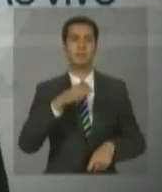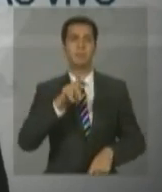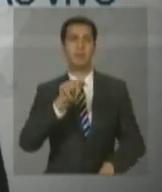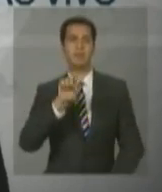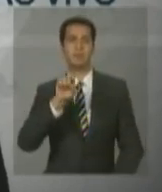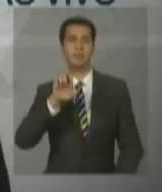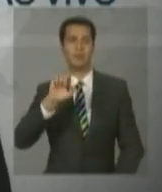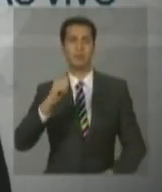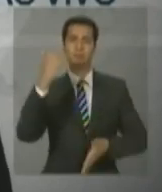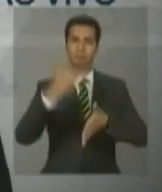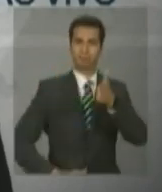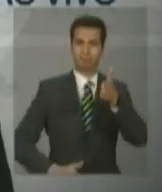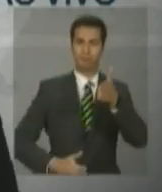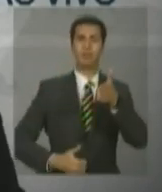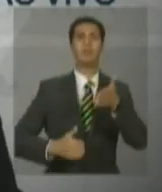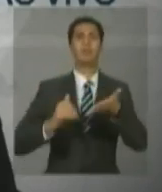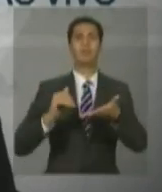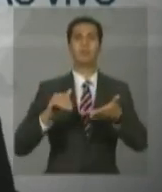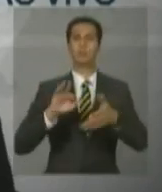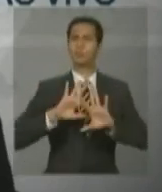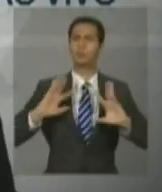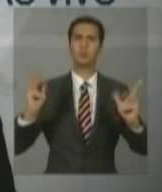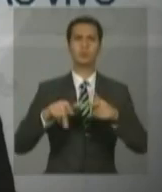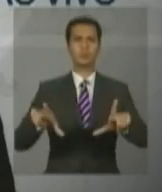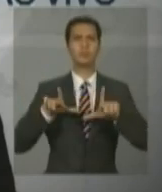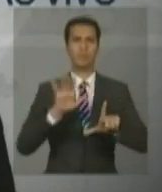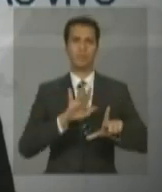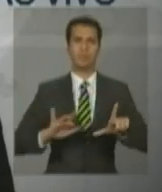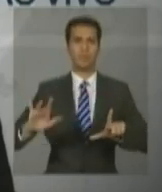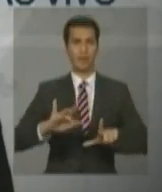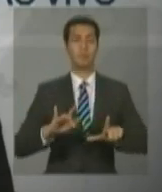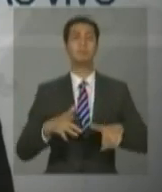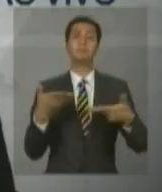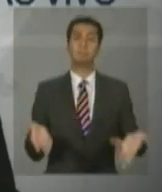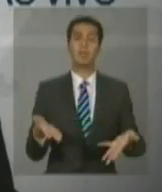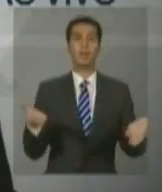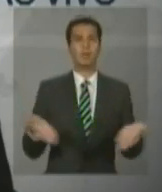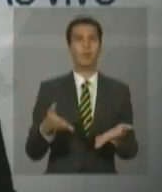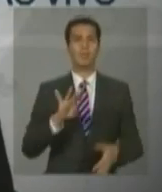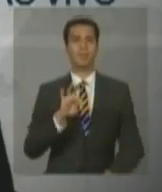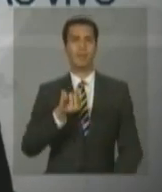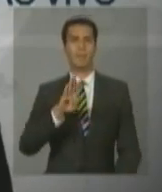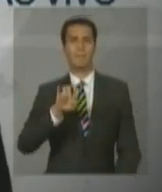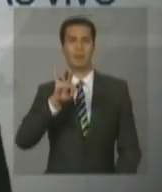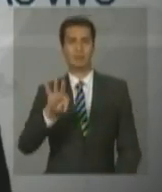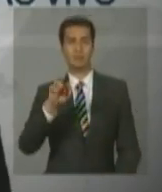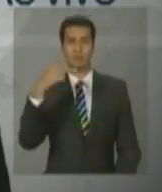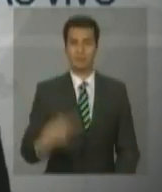desses produtos. Com esse incentivo, tablets produzidos no Brasil poderão ter